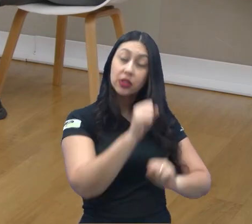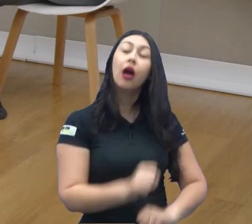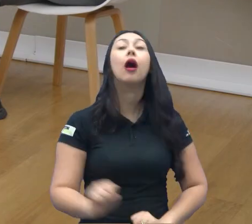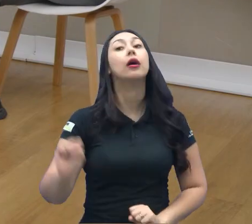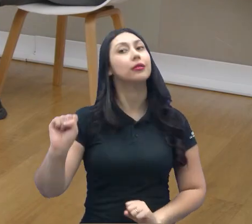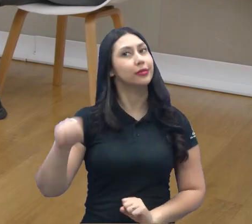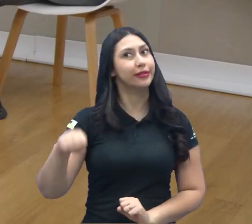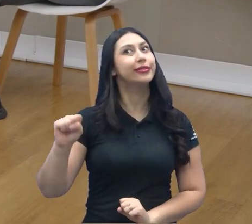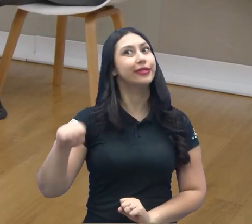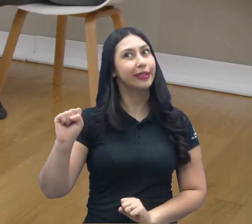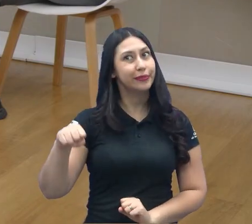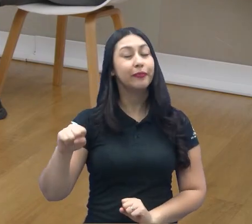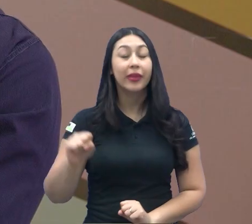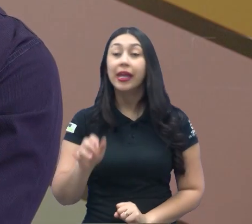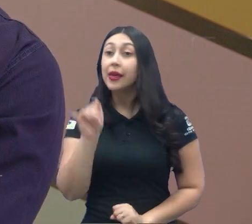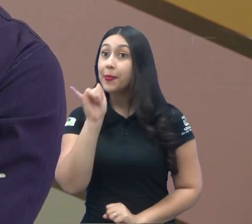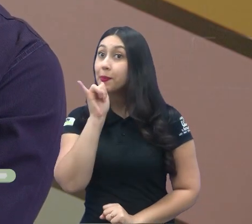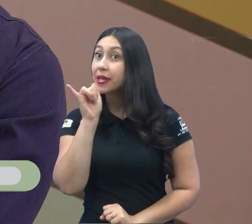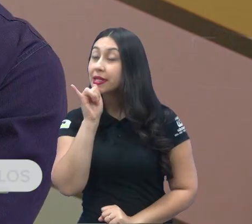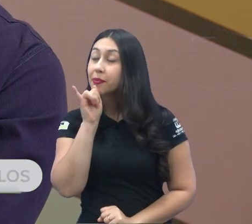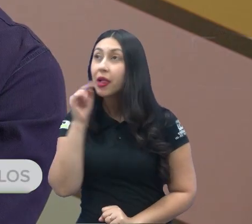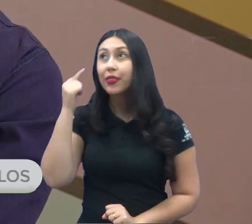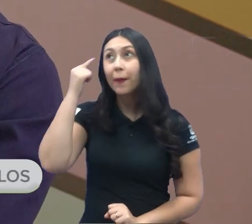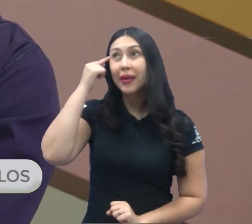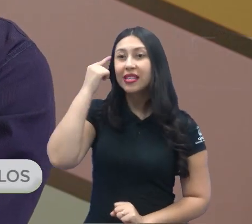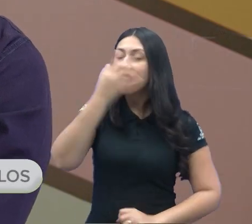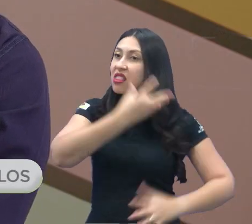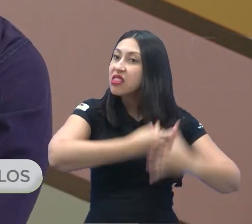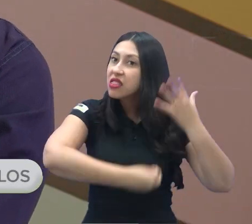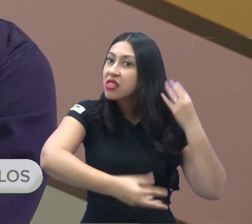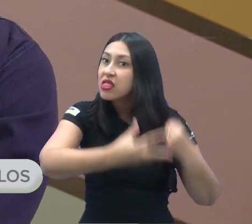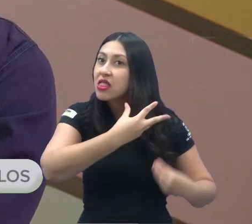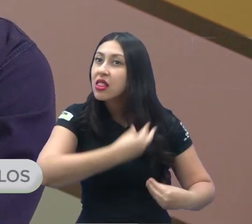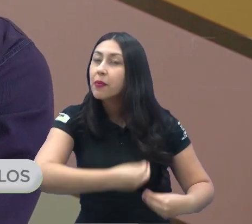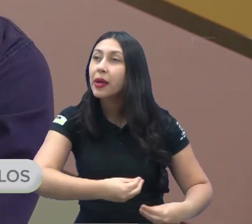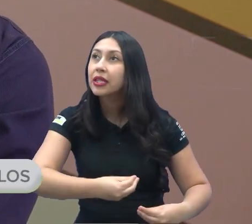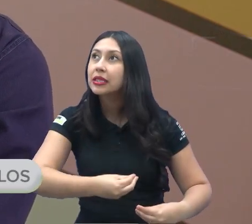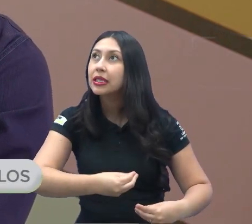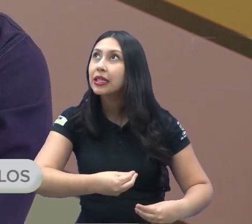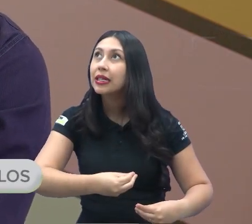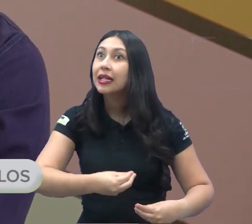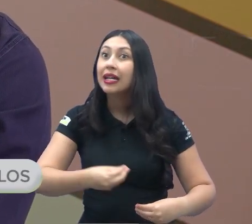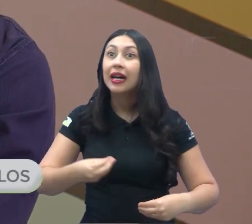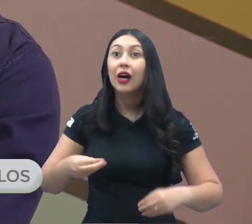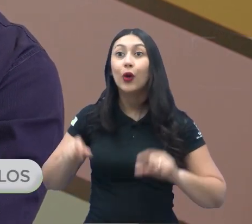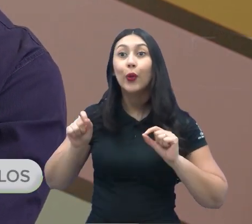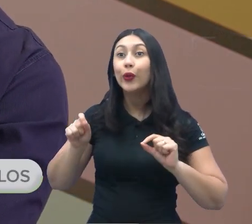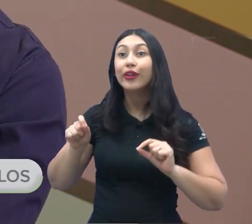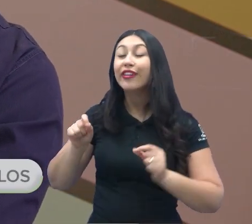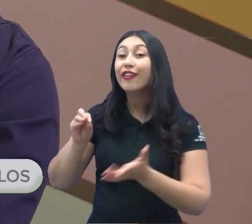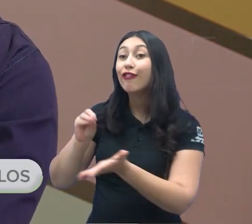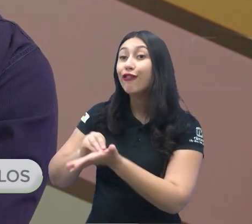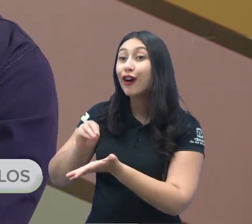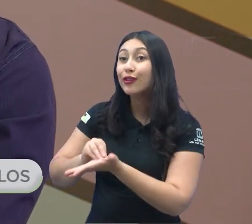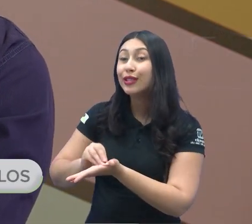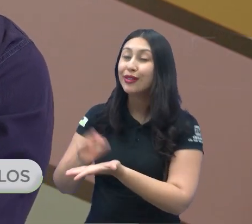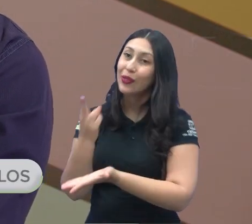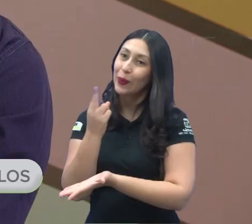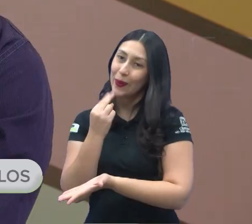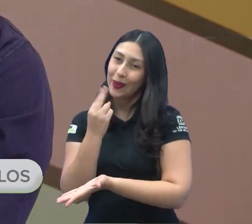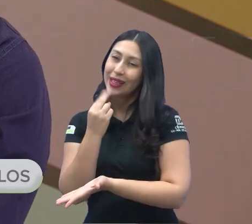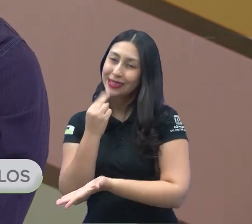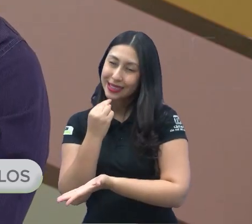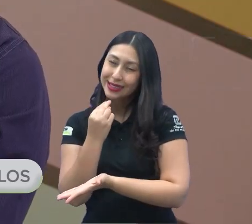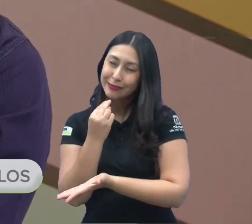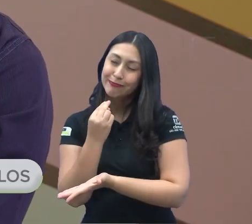Ah, que bom. Por exemplo, quando a gente pensa muito em queda de cabelo, eu diria que assim, uma das principais causas de queda de cabelo é a deficiência nutricional, que vem sendo